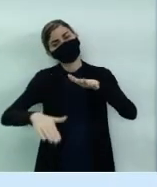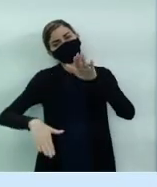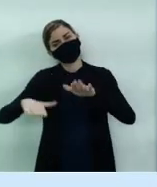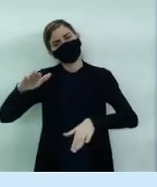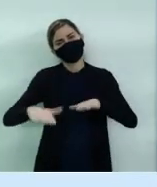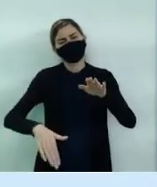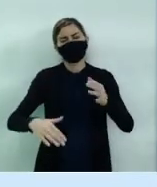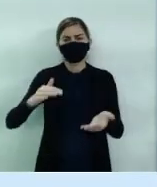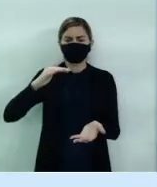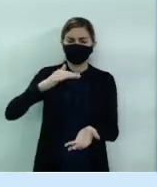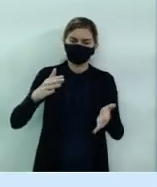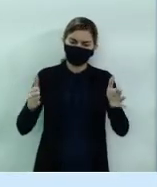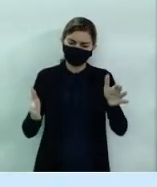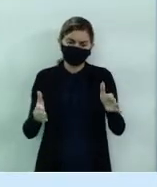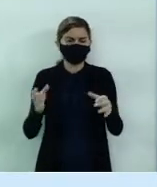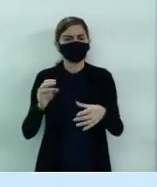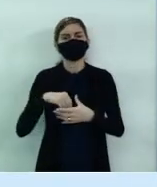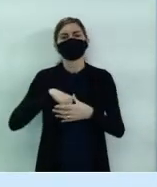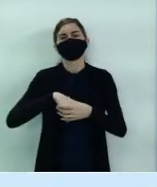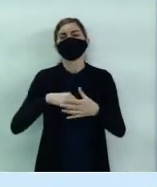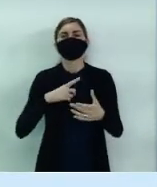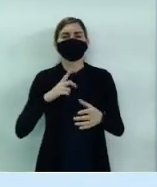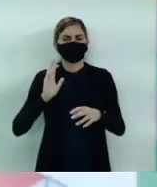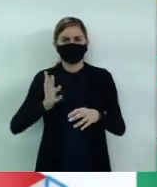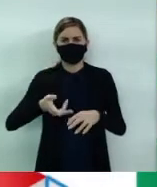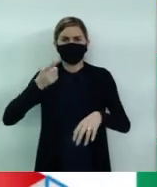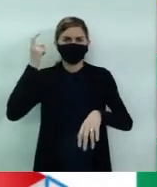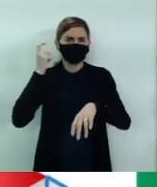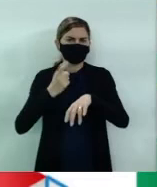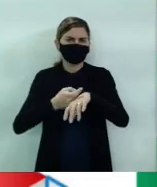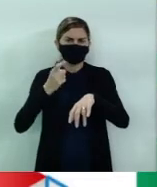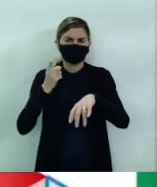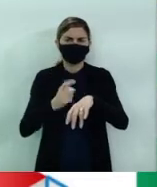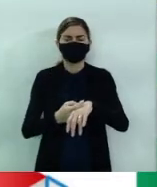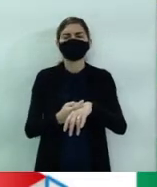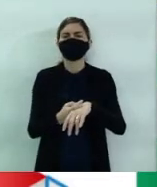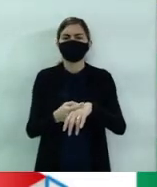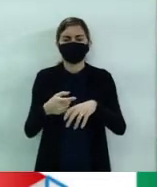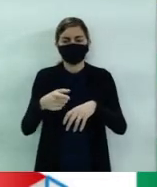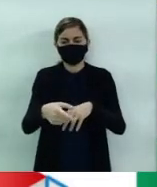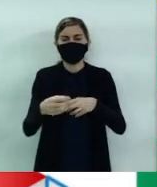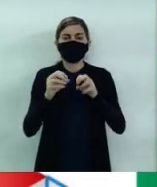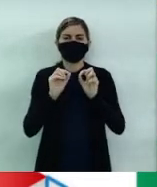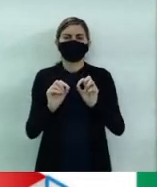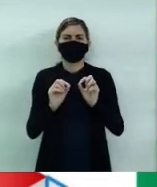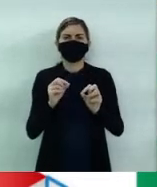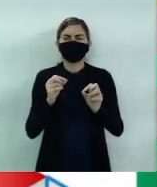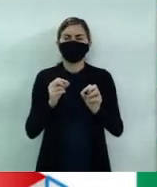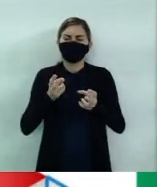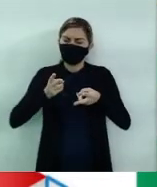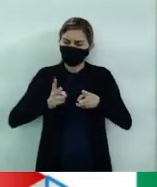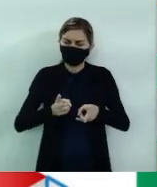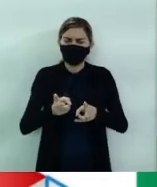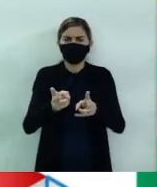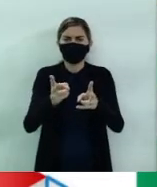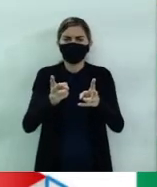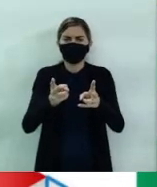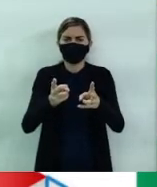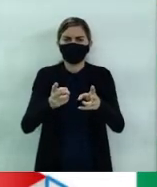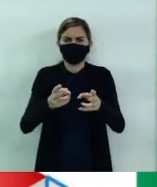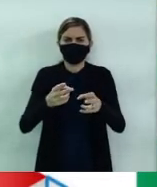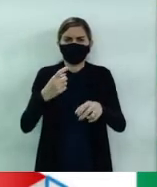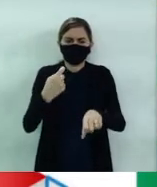o recipiente. Já no estado sólido, as partículas elas vão permanecer em